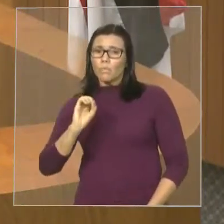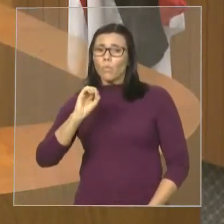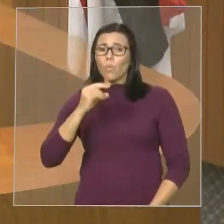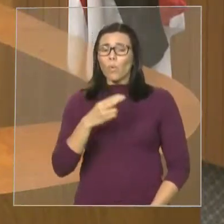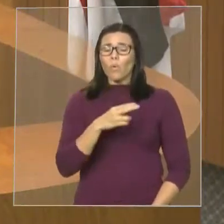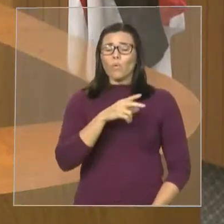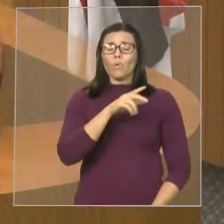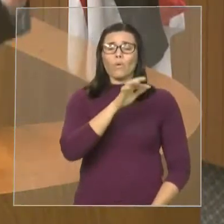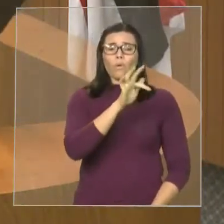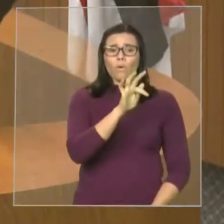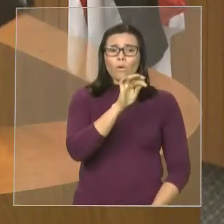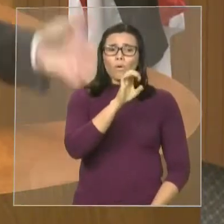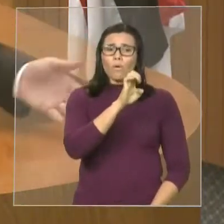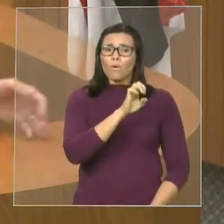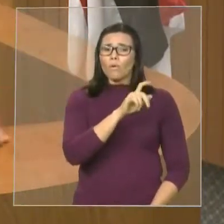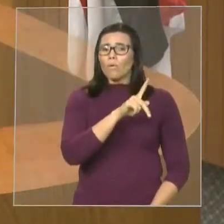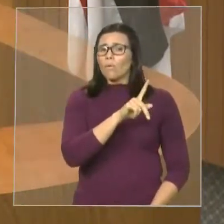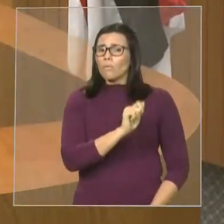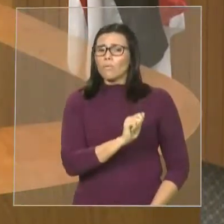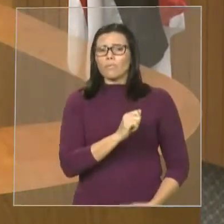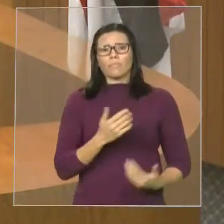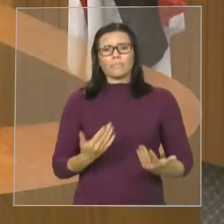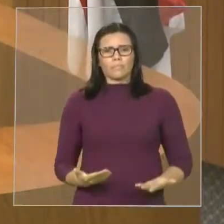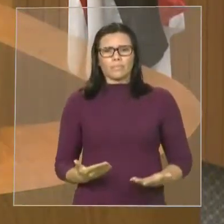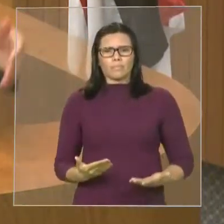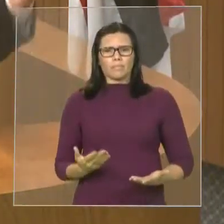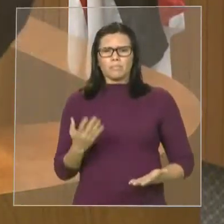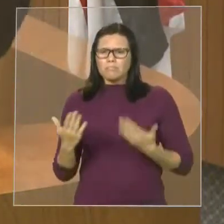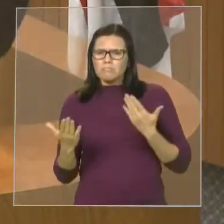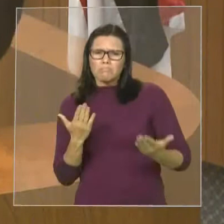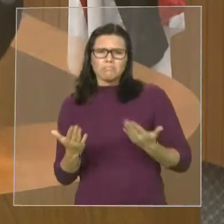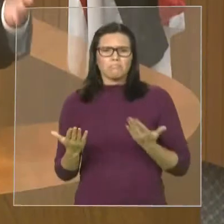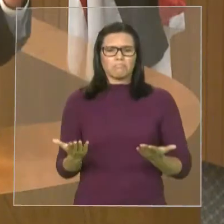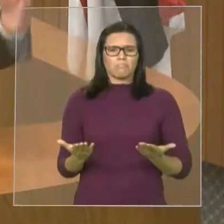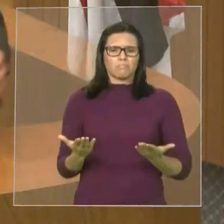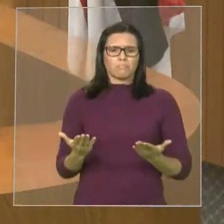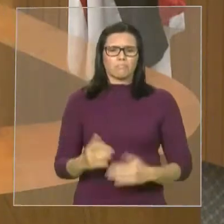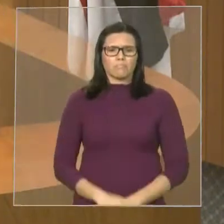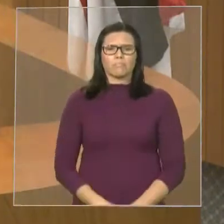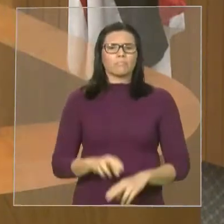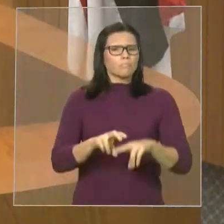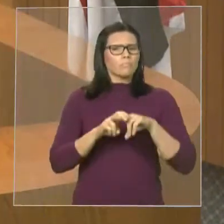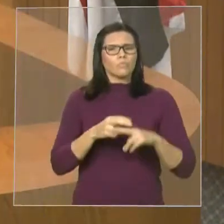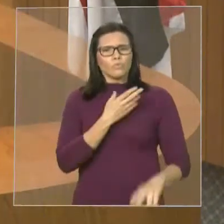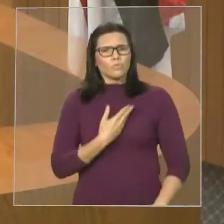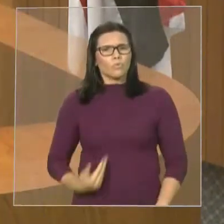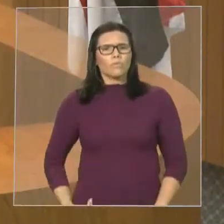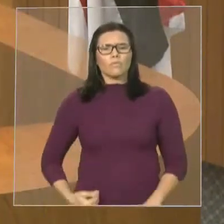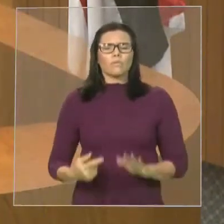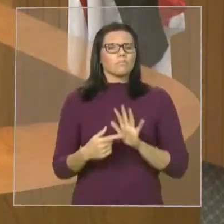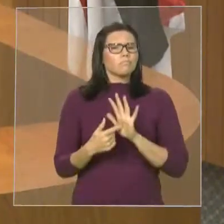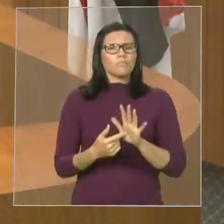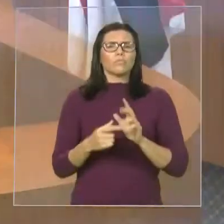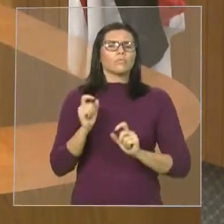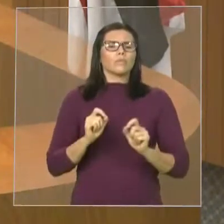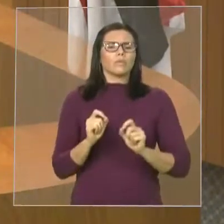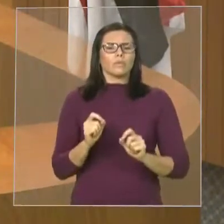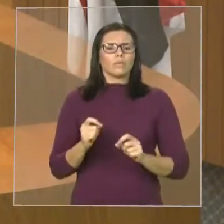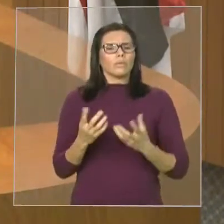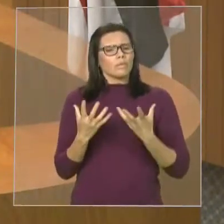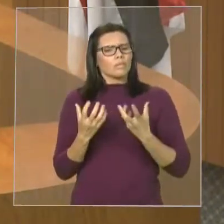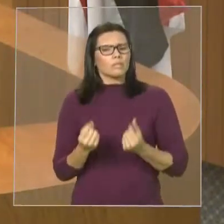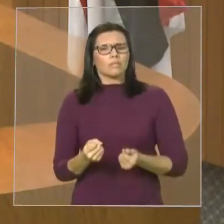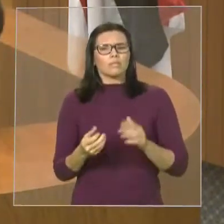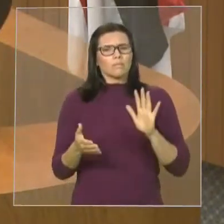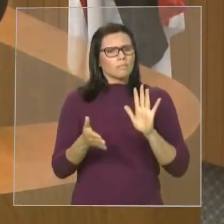contábil. Então veja a intransigência do governo, veja a intransigência do governador em aceitar uma proposta